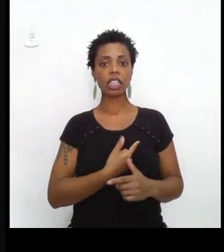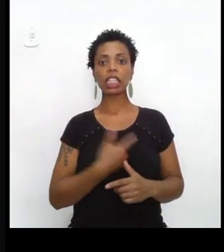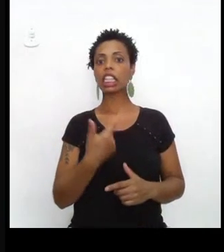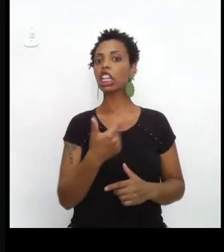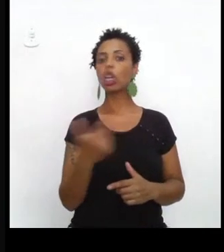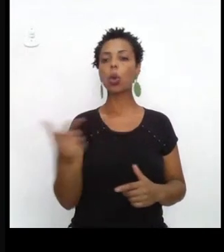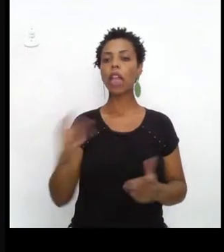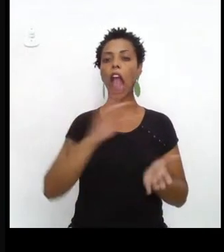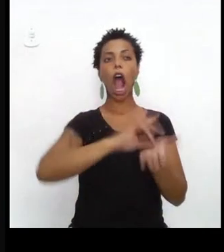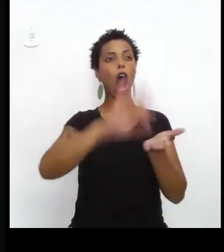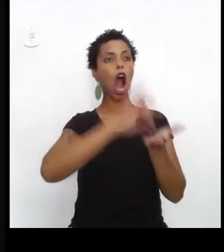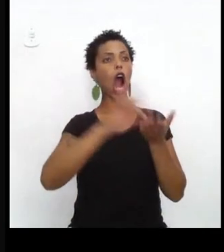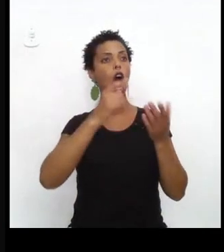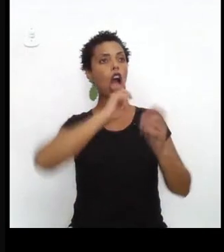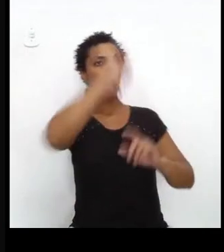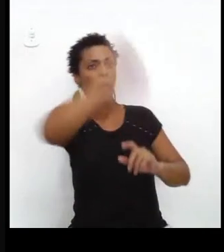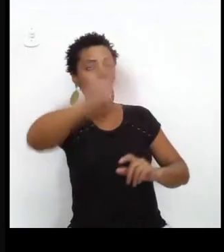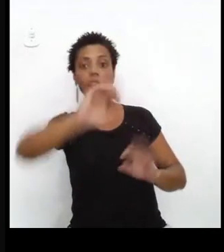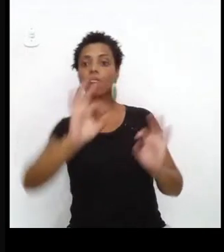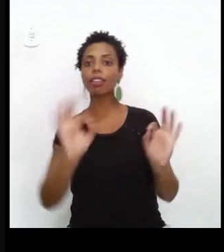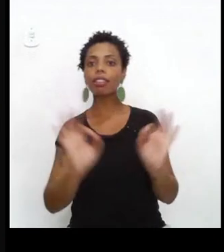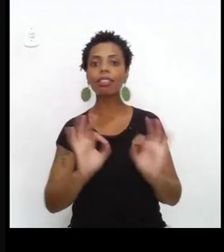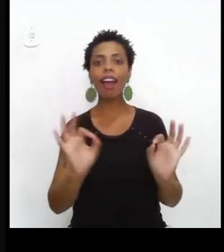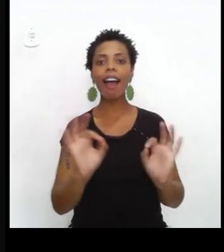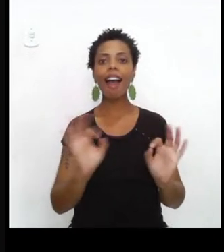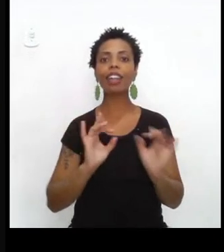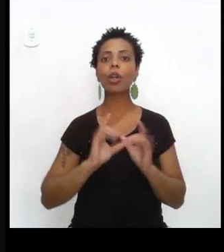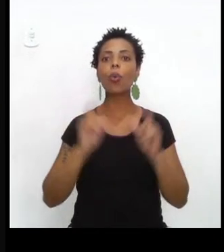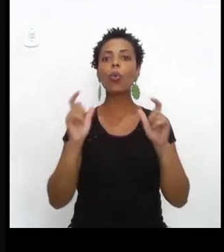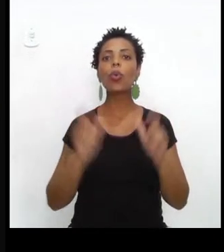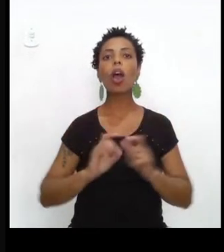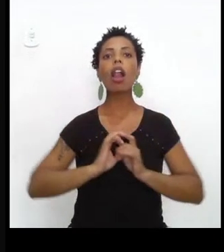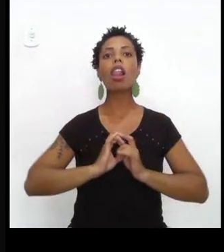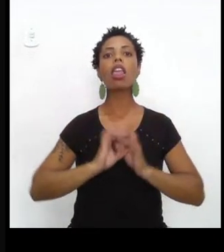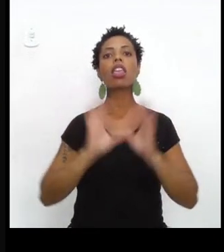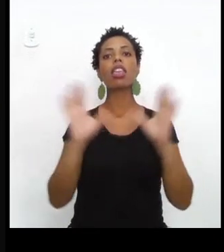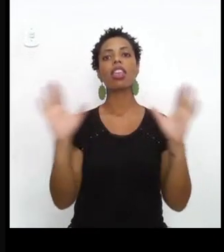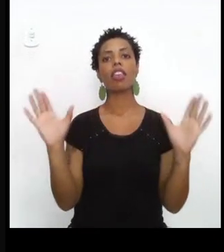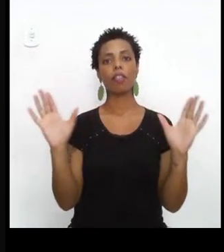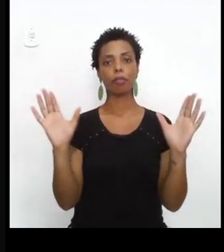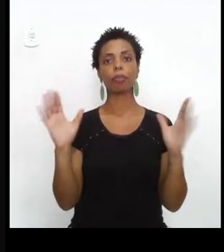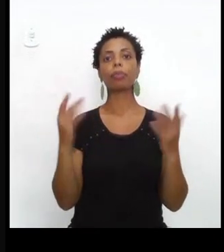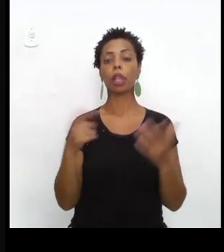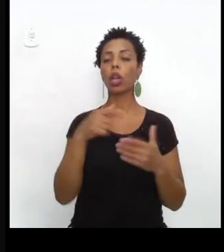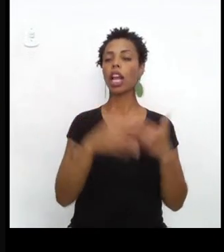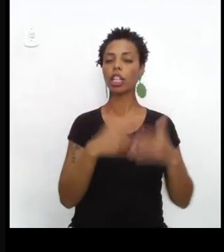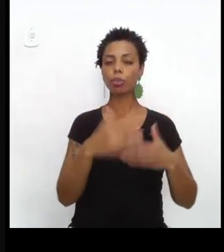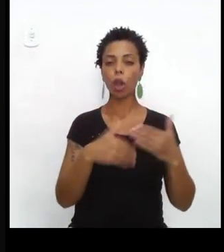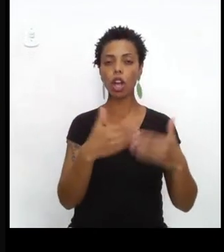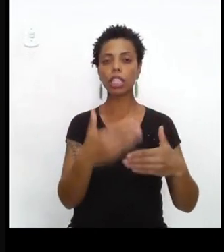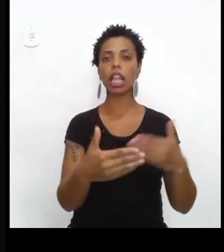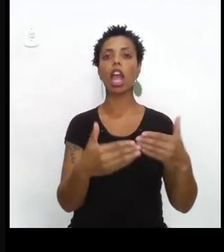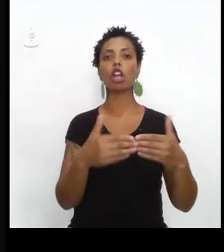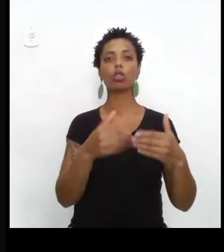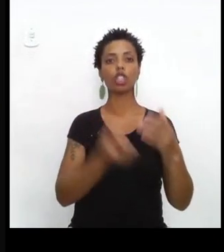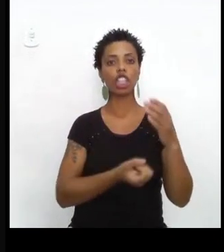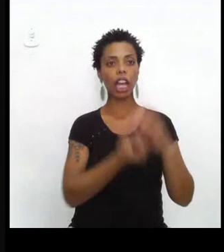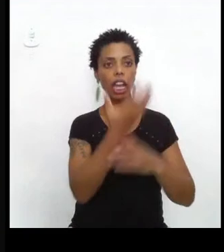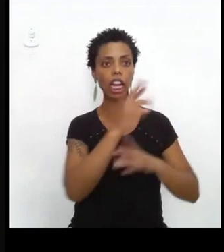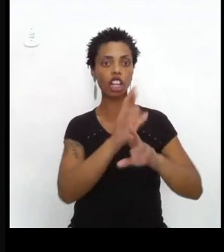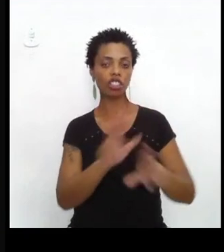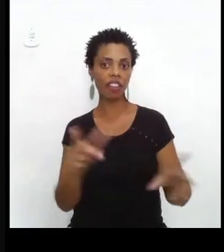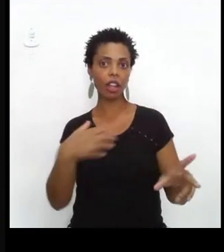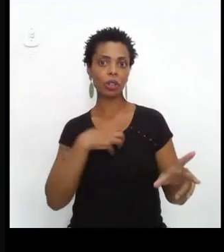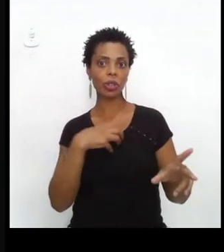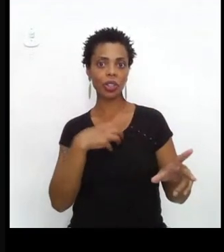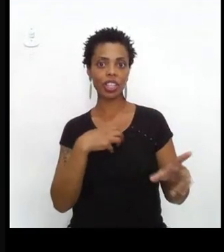esta processual da Imaginação Tá ligado não alegria acione de relato Regina autor representación explodiram na versão droga